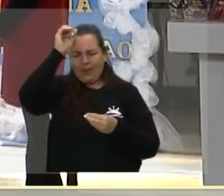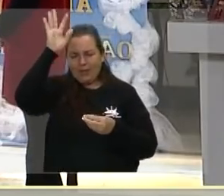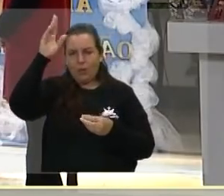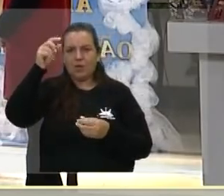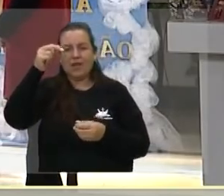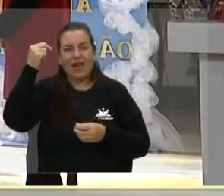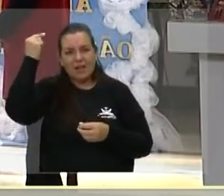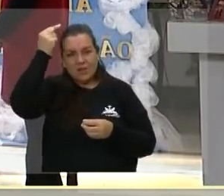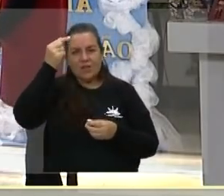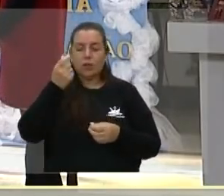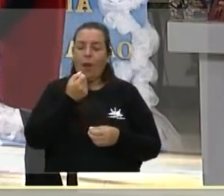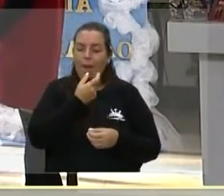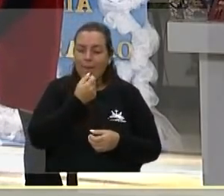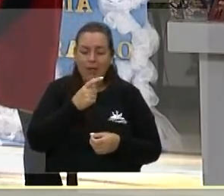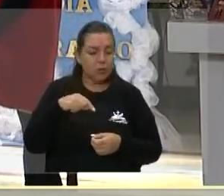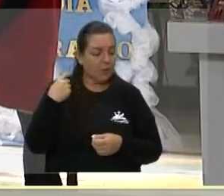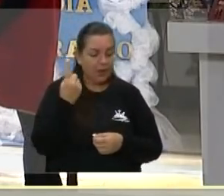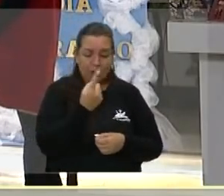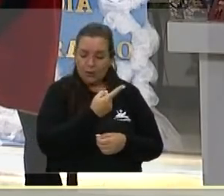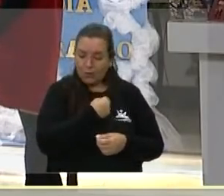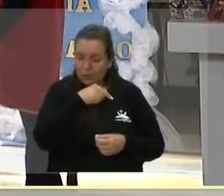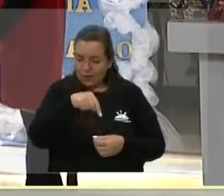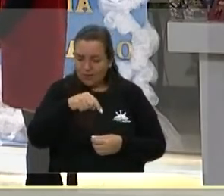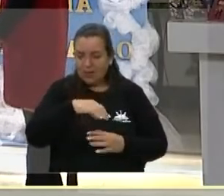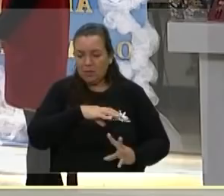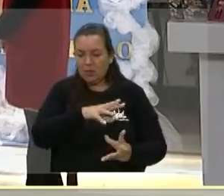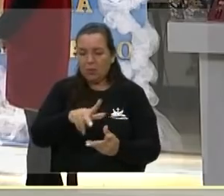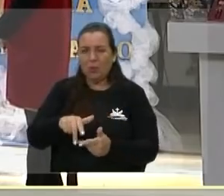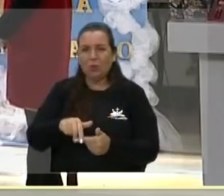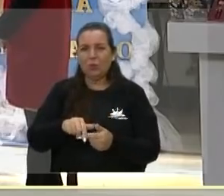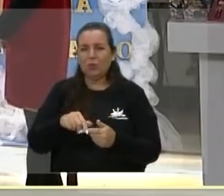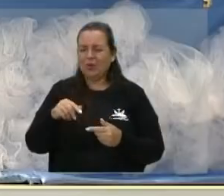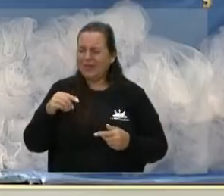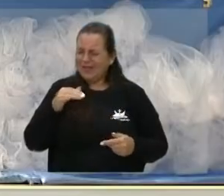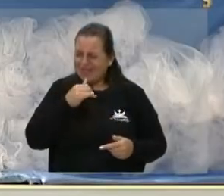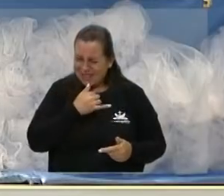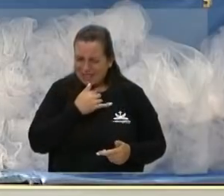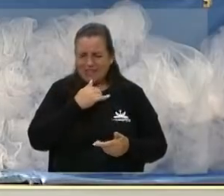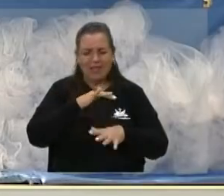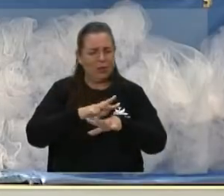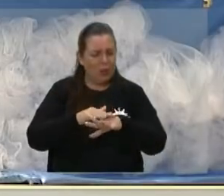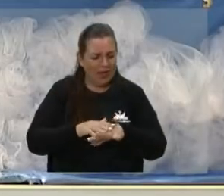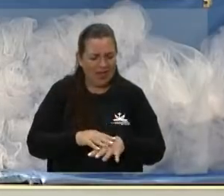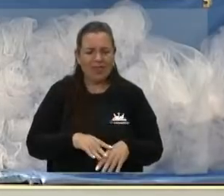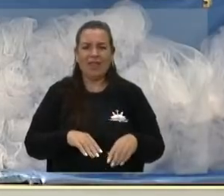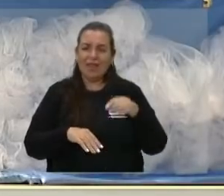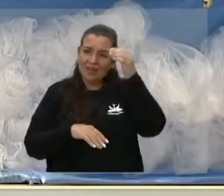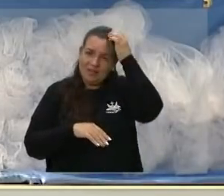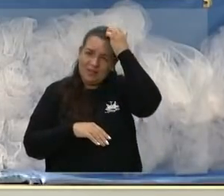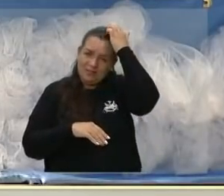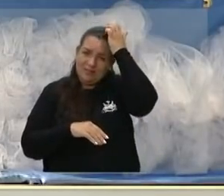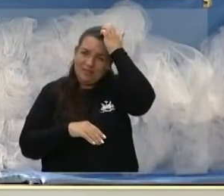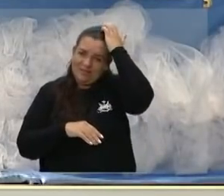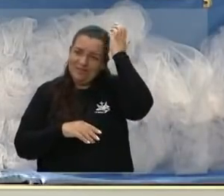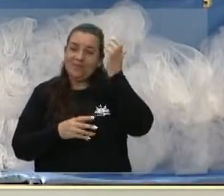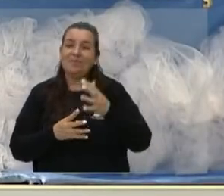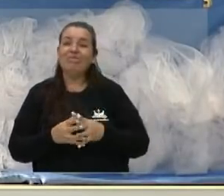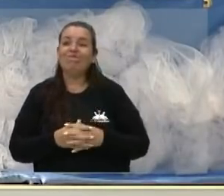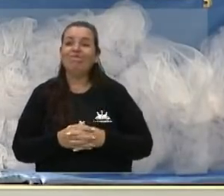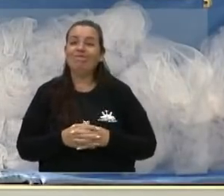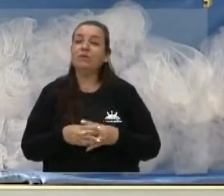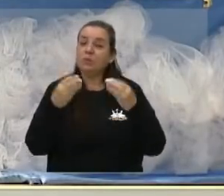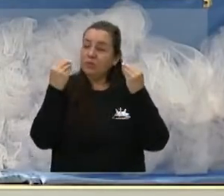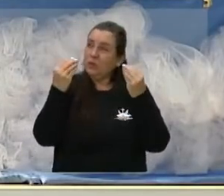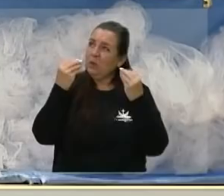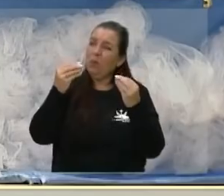um santo remédio pressão humanidade de caída para nossa natureza fragilizada como